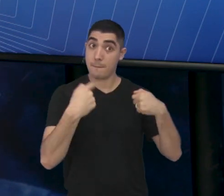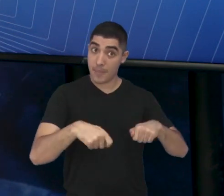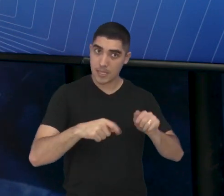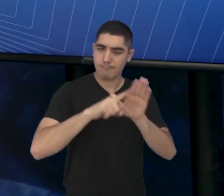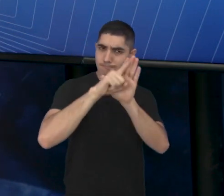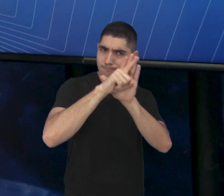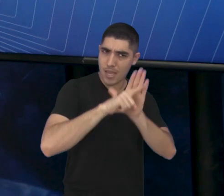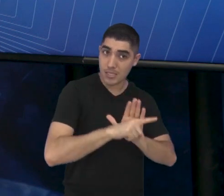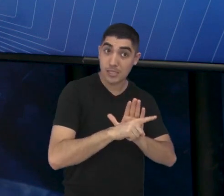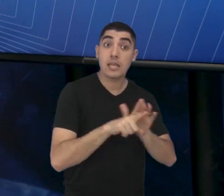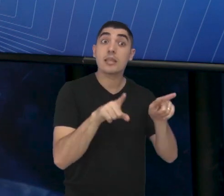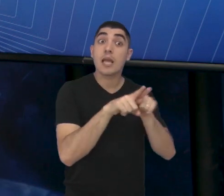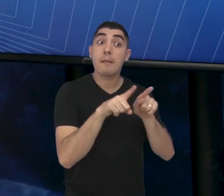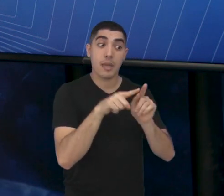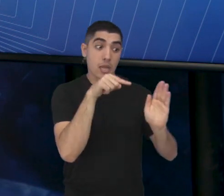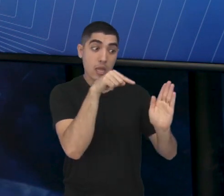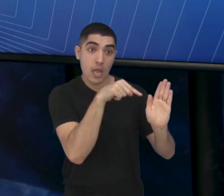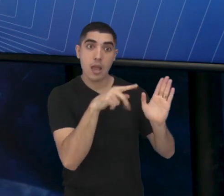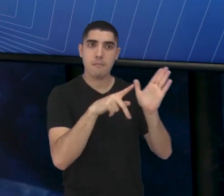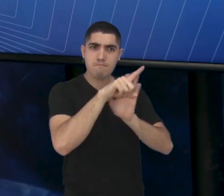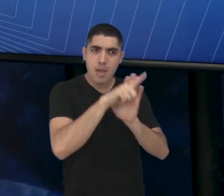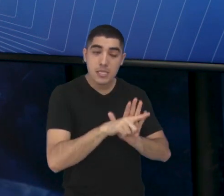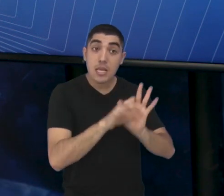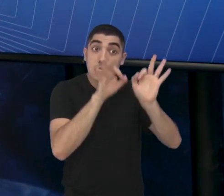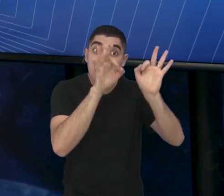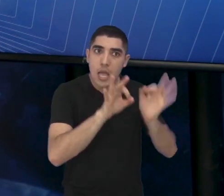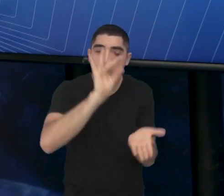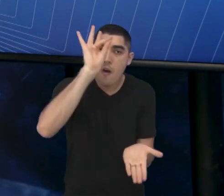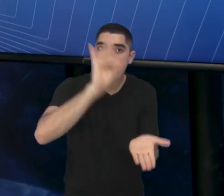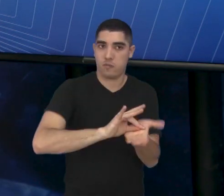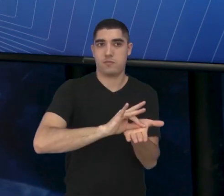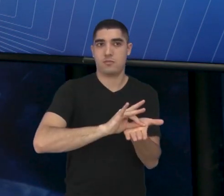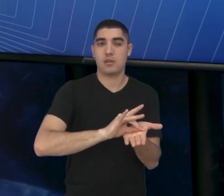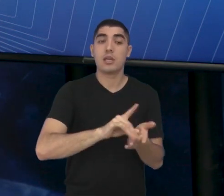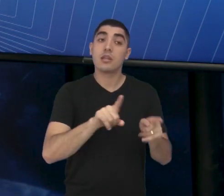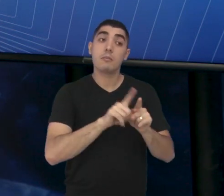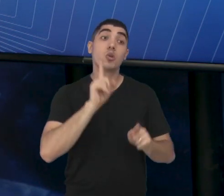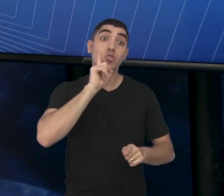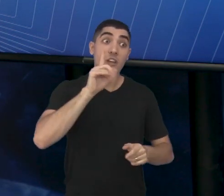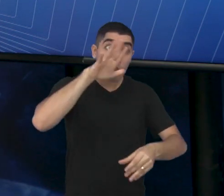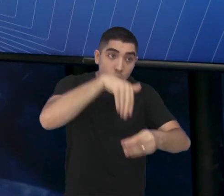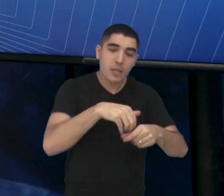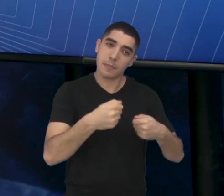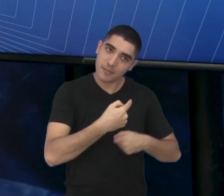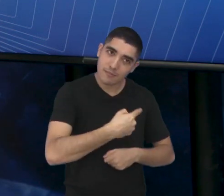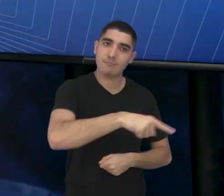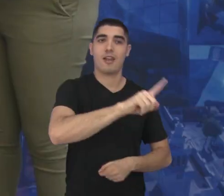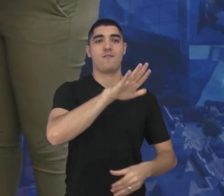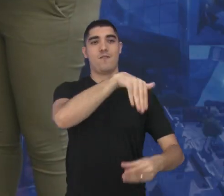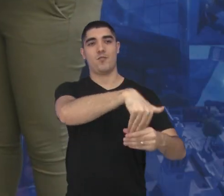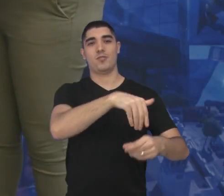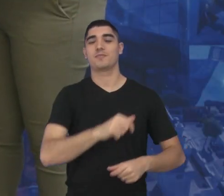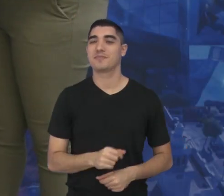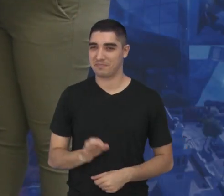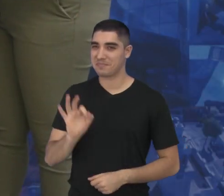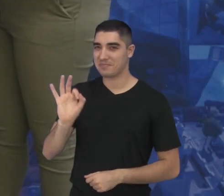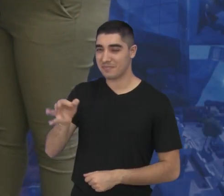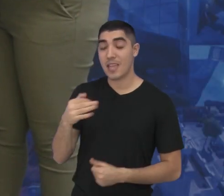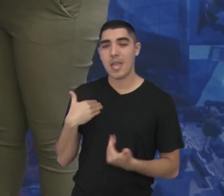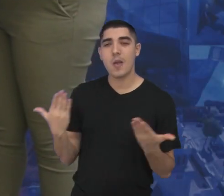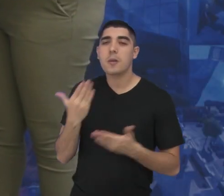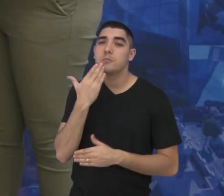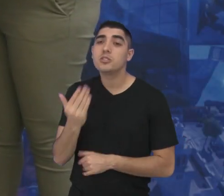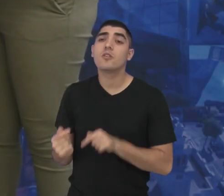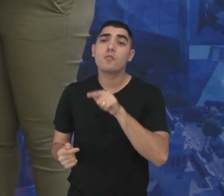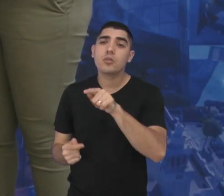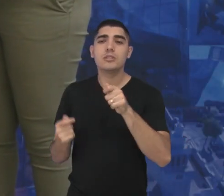pesquise em fontes de credibilidade e que exerça o seu papel no dia da eleição. Exatamente. E vou te pedir